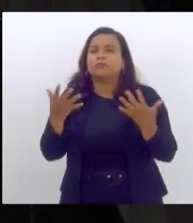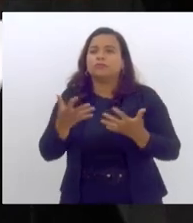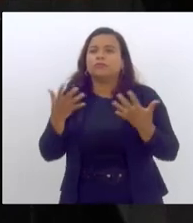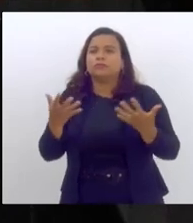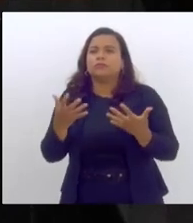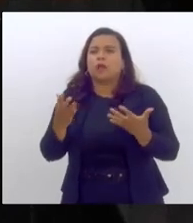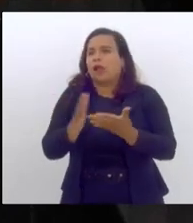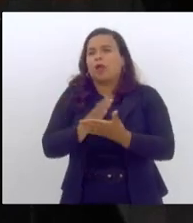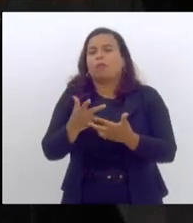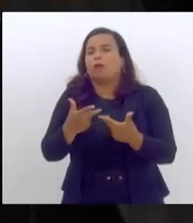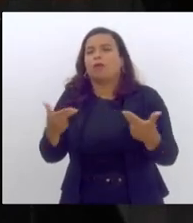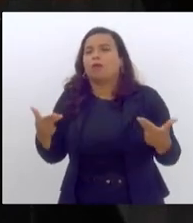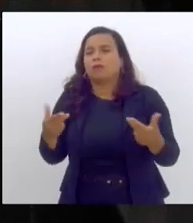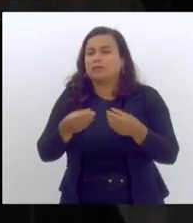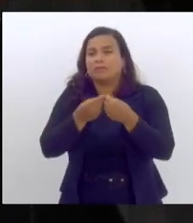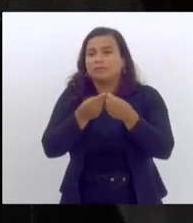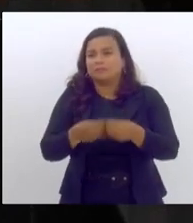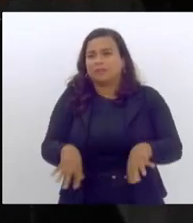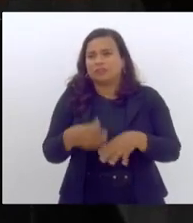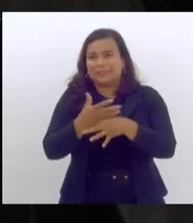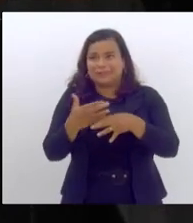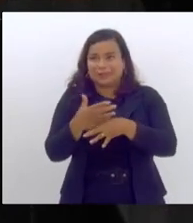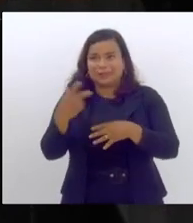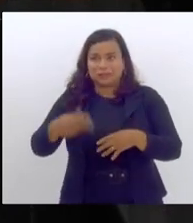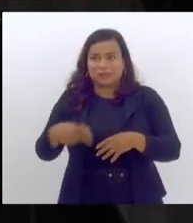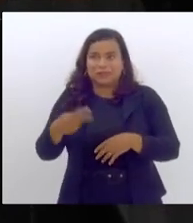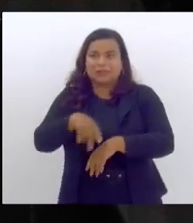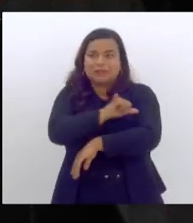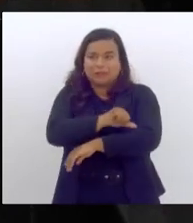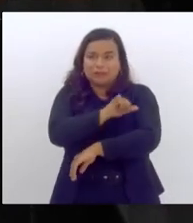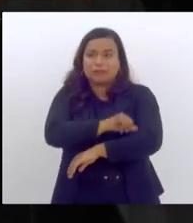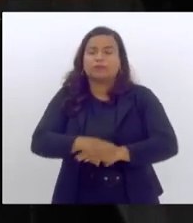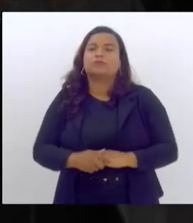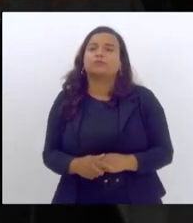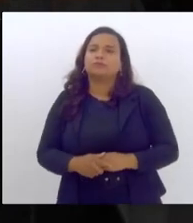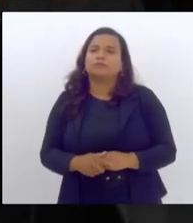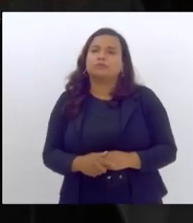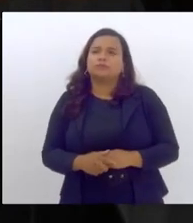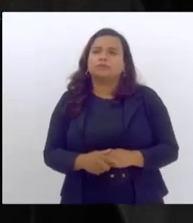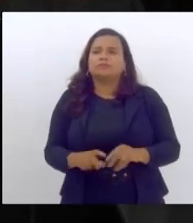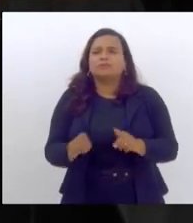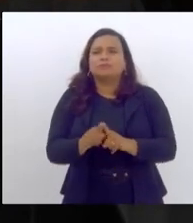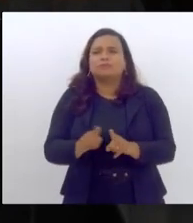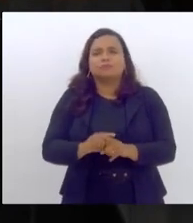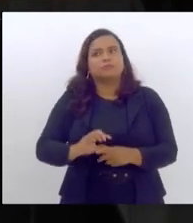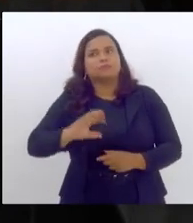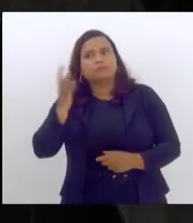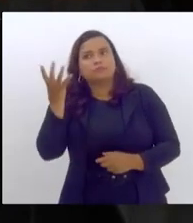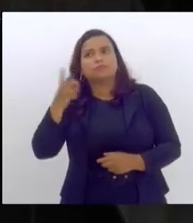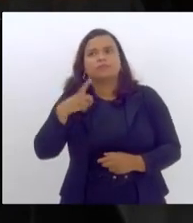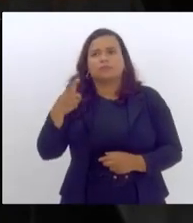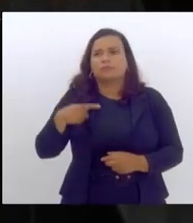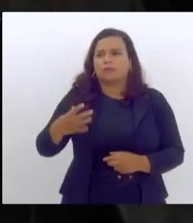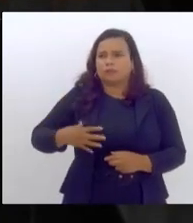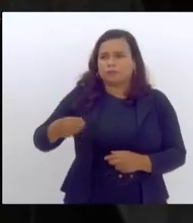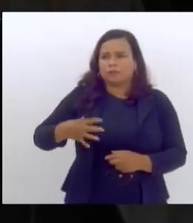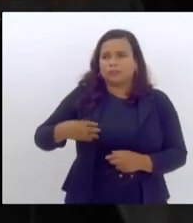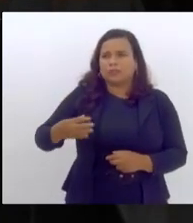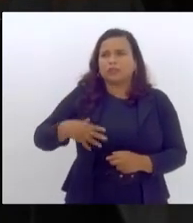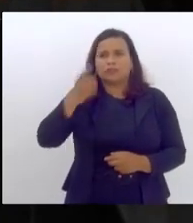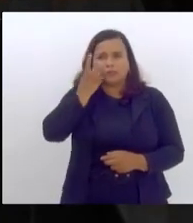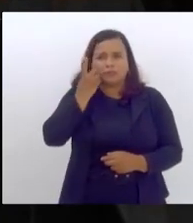algo que possa prejudicar a cidade do Rio de Janeiro. E volte e meia, meu filho deputado,